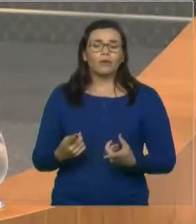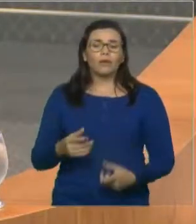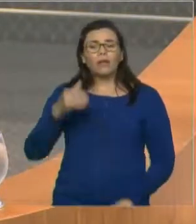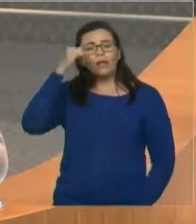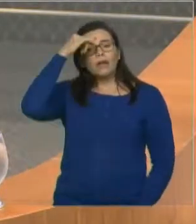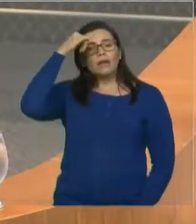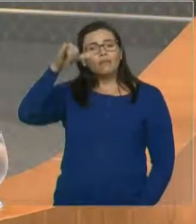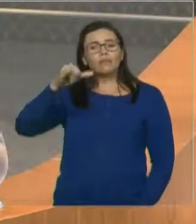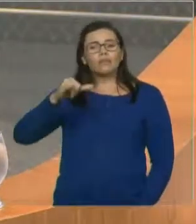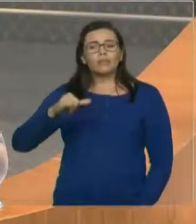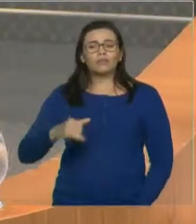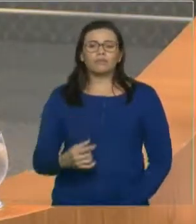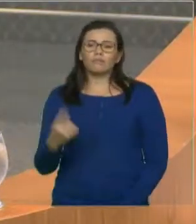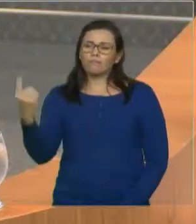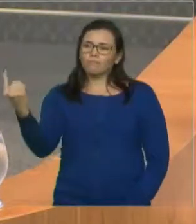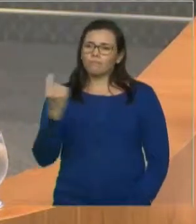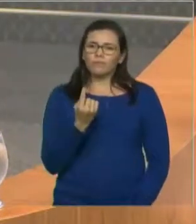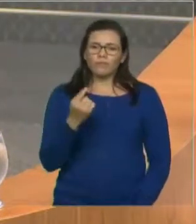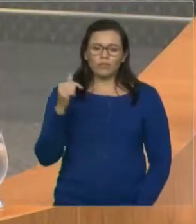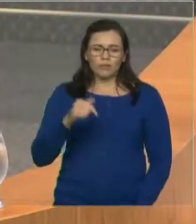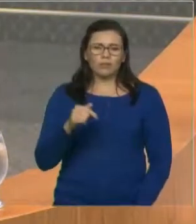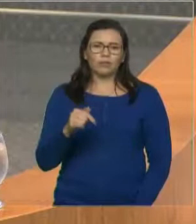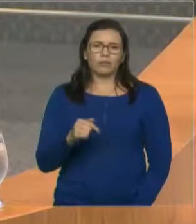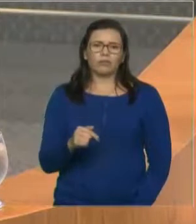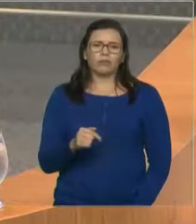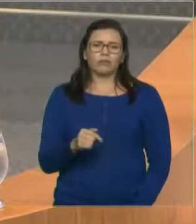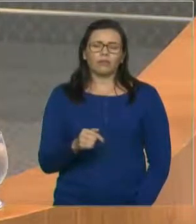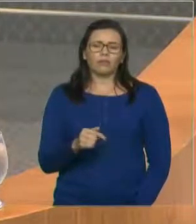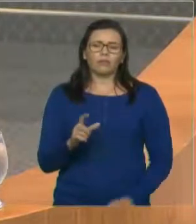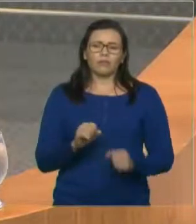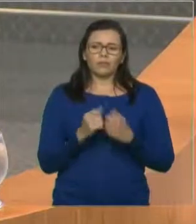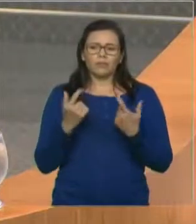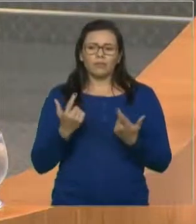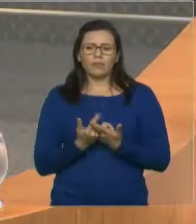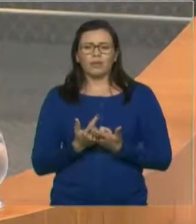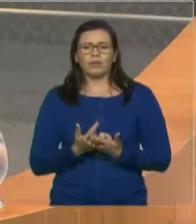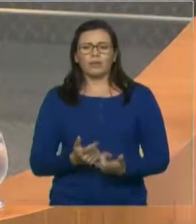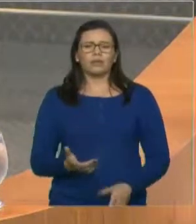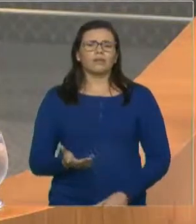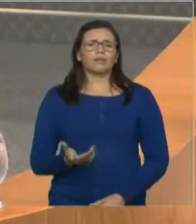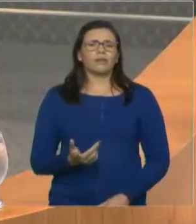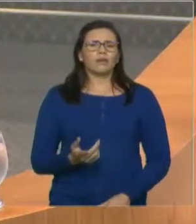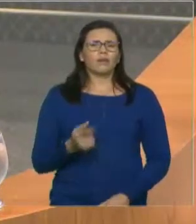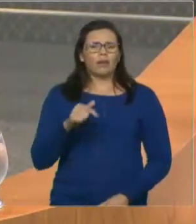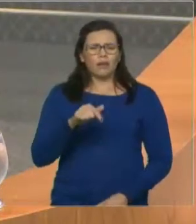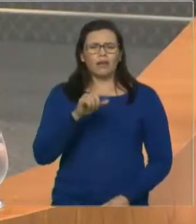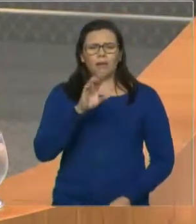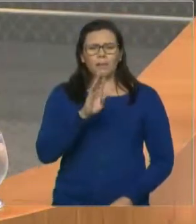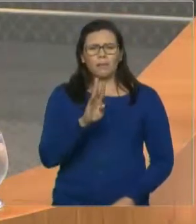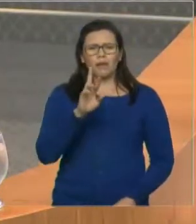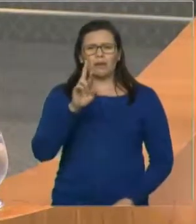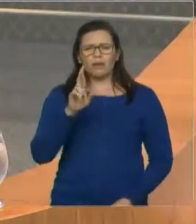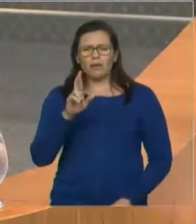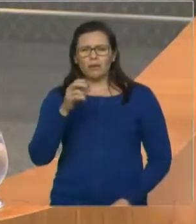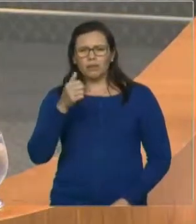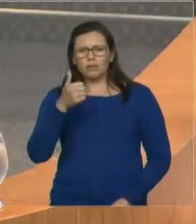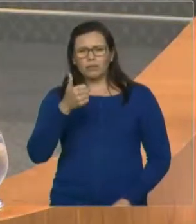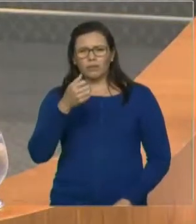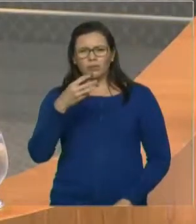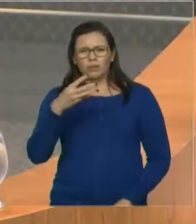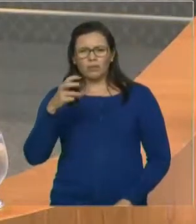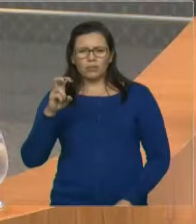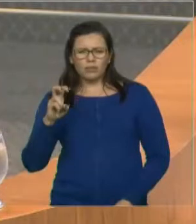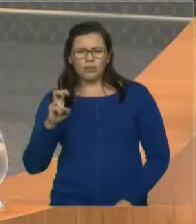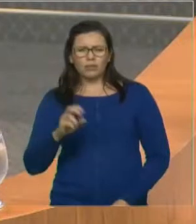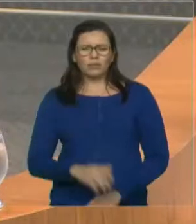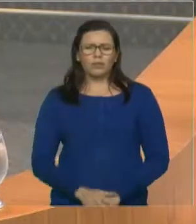vir para esta casa. Explicar, olha, a estrada não foi feita, não foi por causa de mim, do DENIT Maranhão, não. É por causa